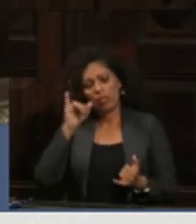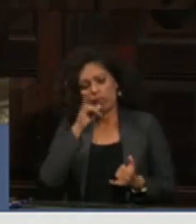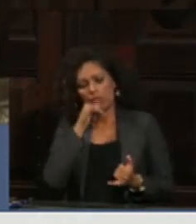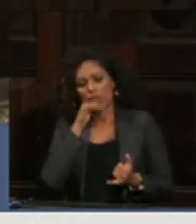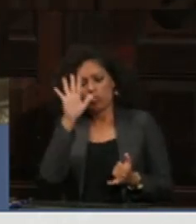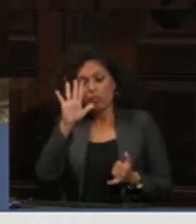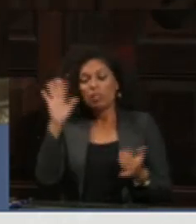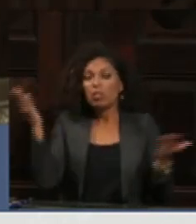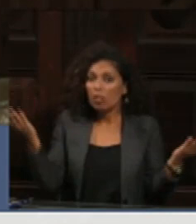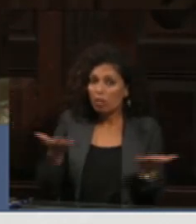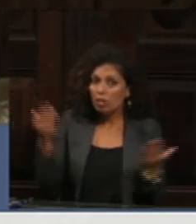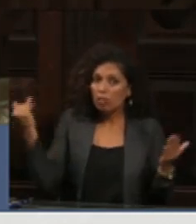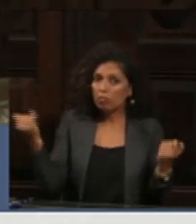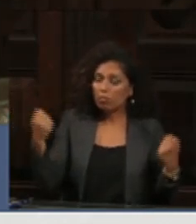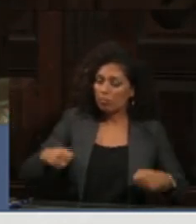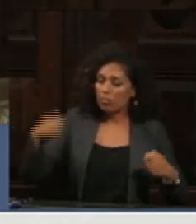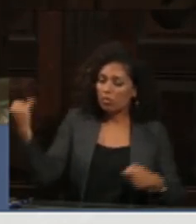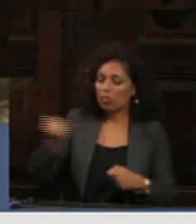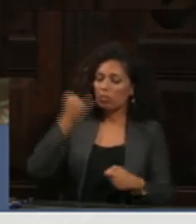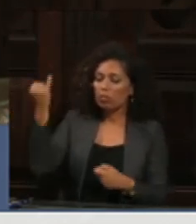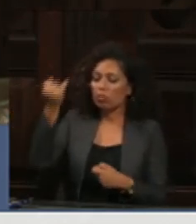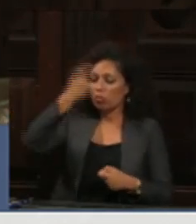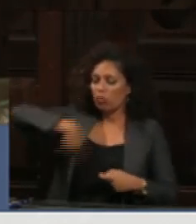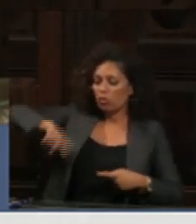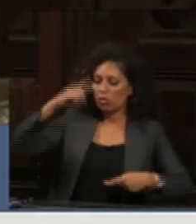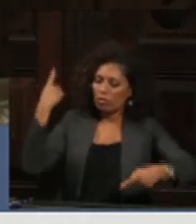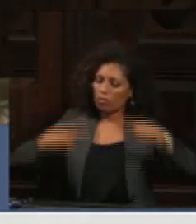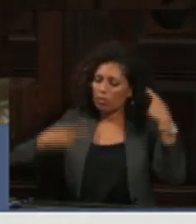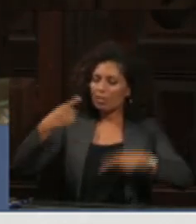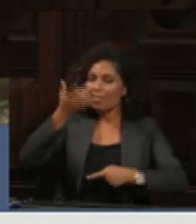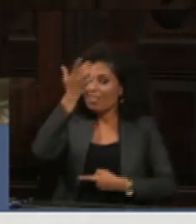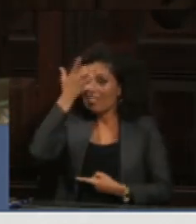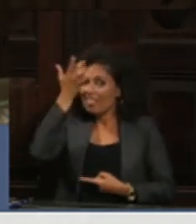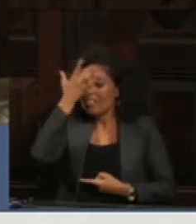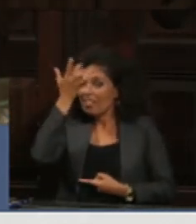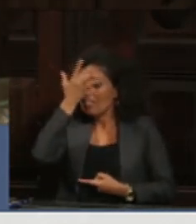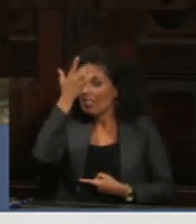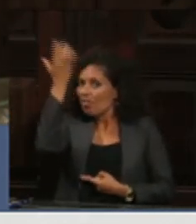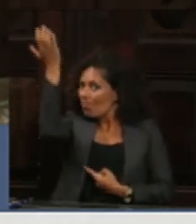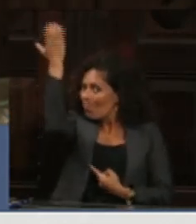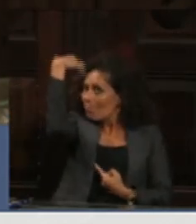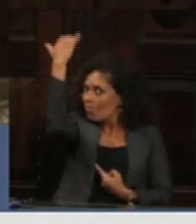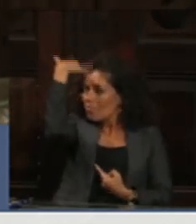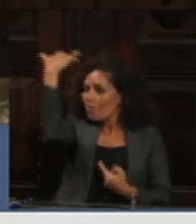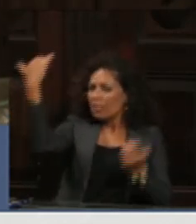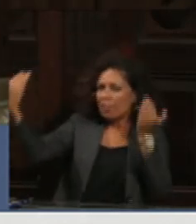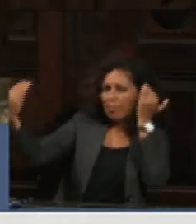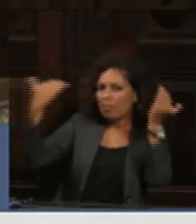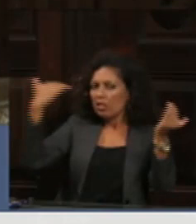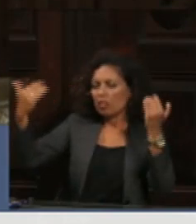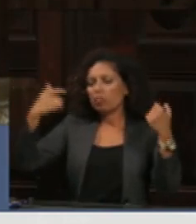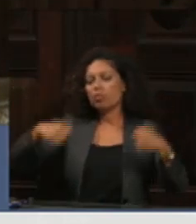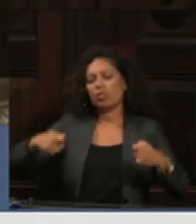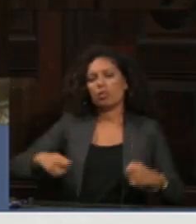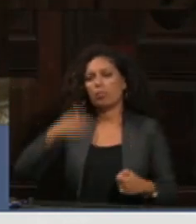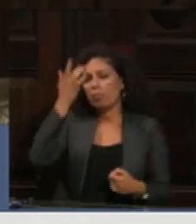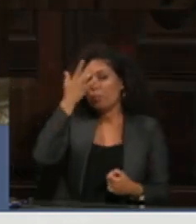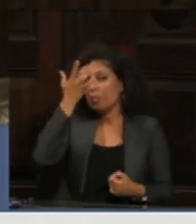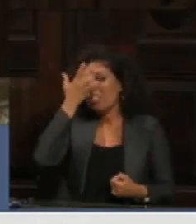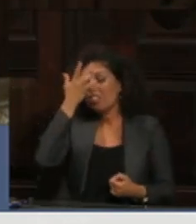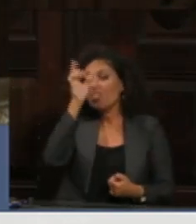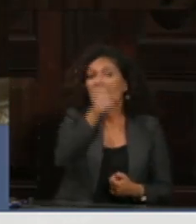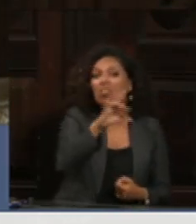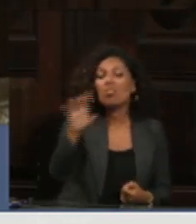mas necessária da gente debater saúde mental nesse país, da gente debater a saúde mental de cada cidadão,